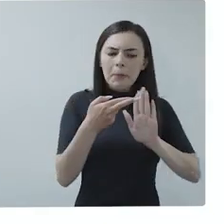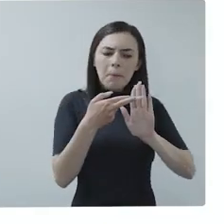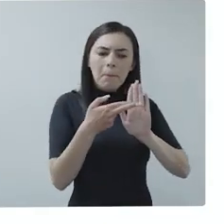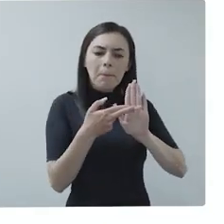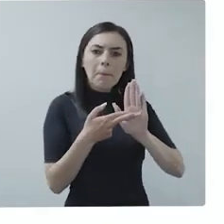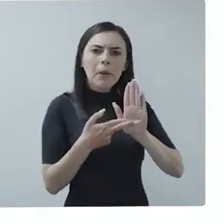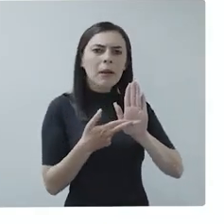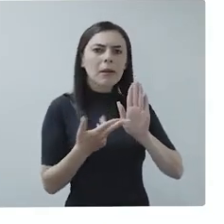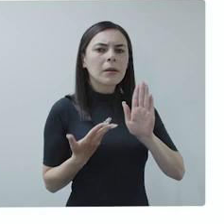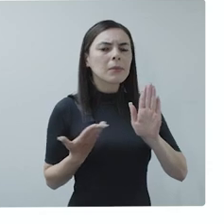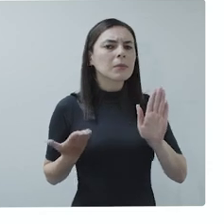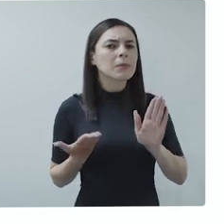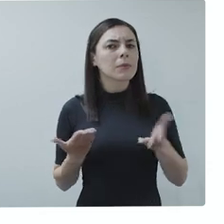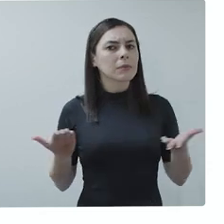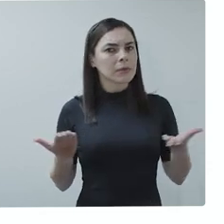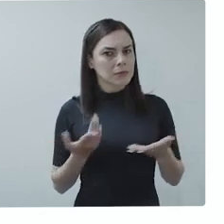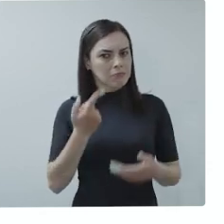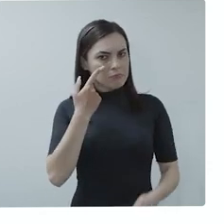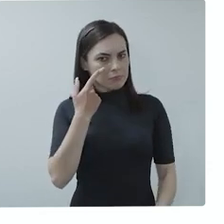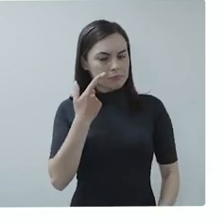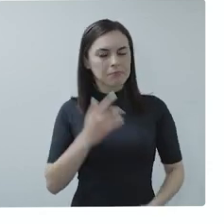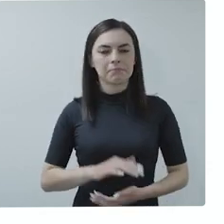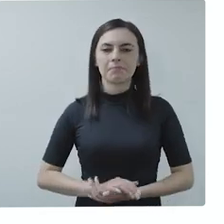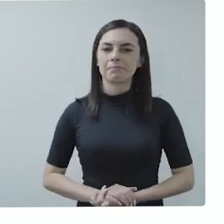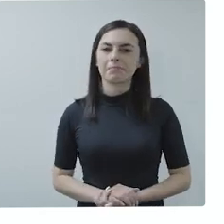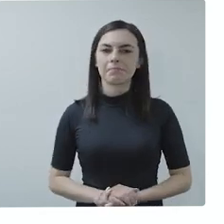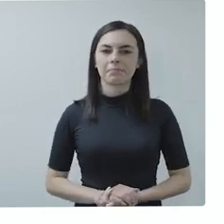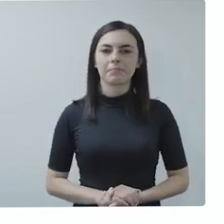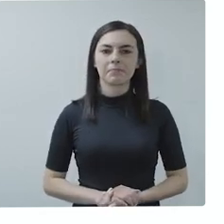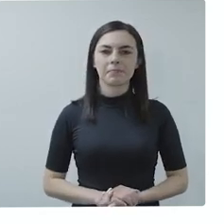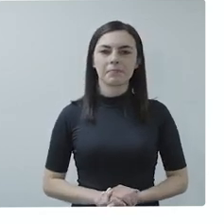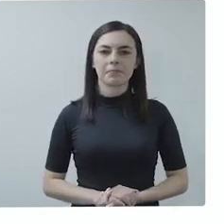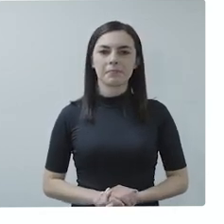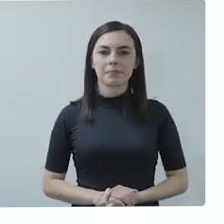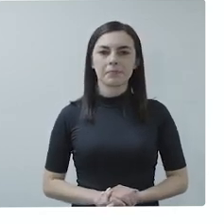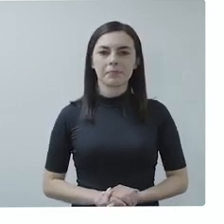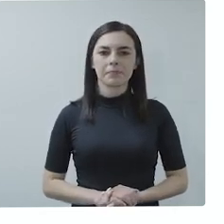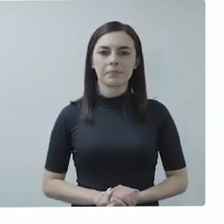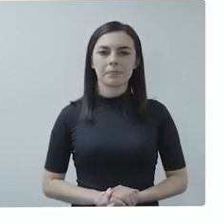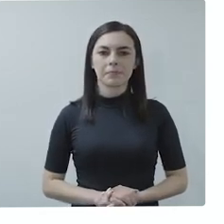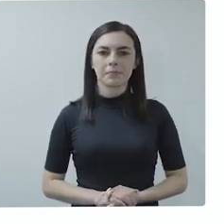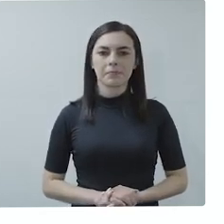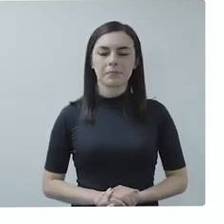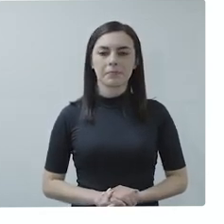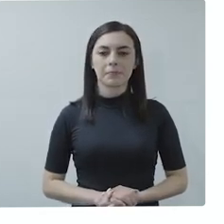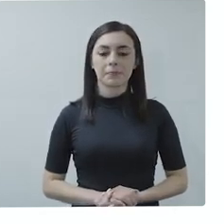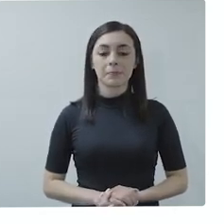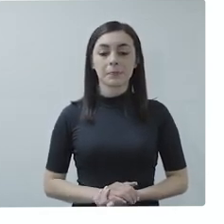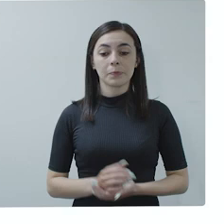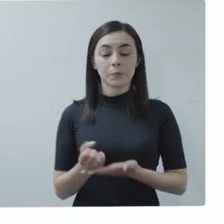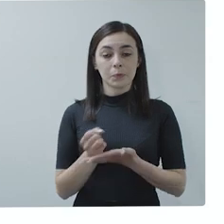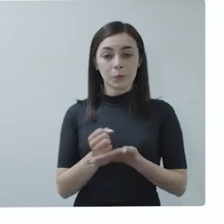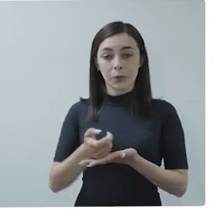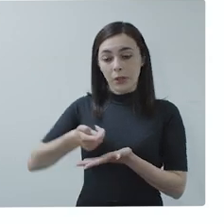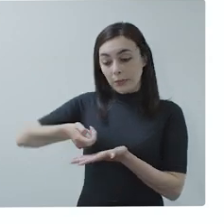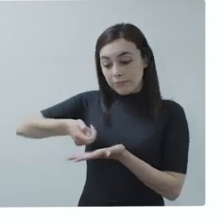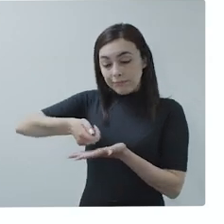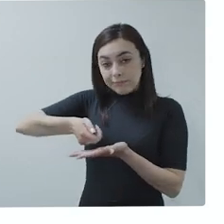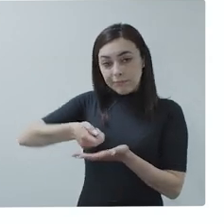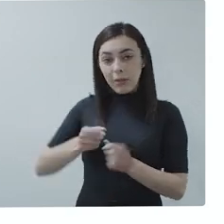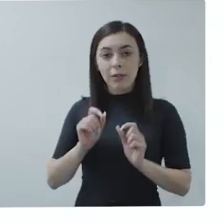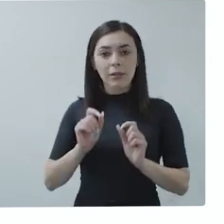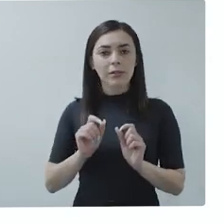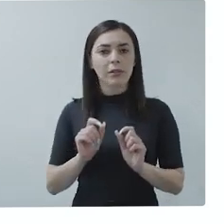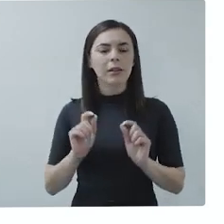regras do jogo, que nós vamos ver de agora em diante. Vamos lá. Então, a bolinha de gude, ela pode